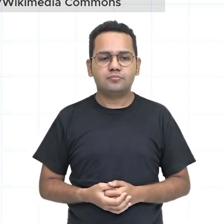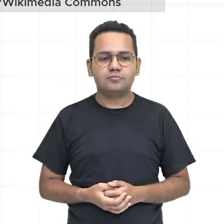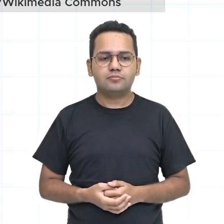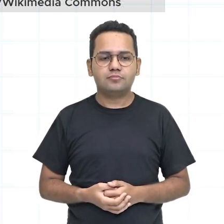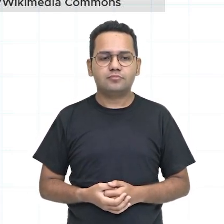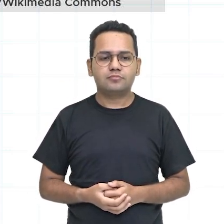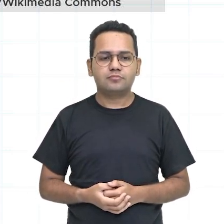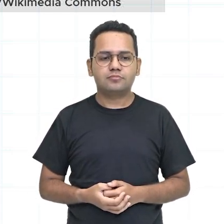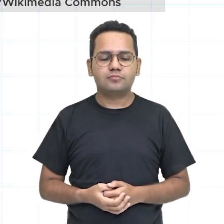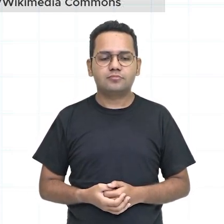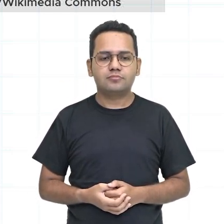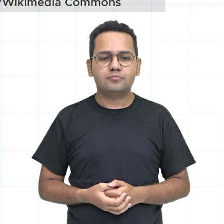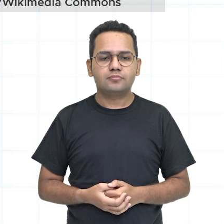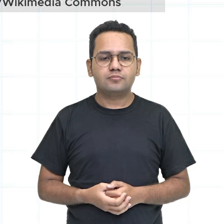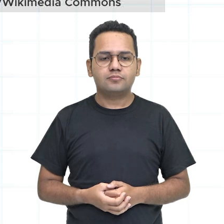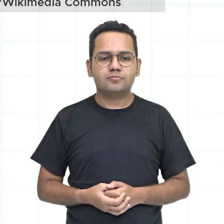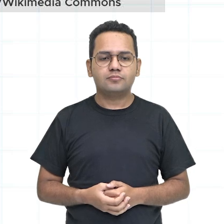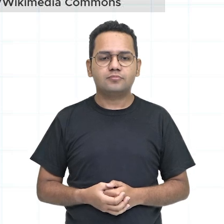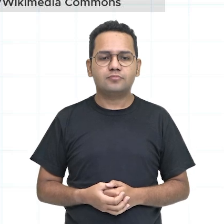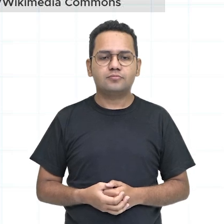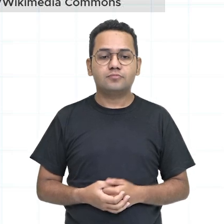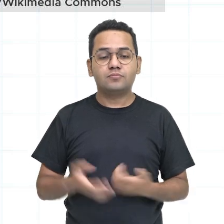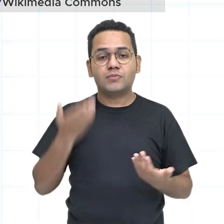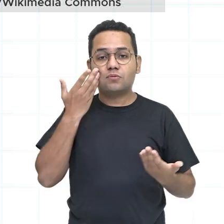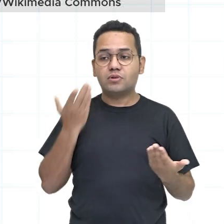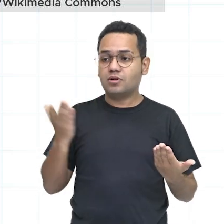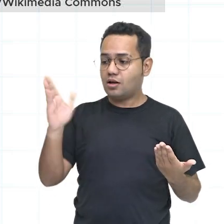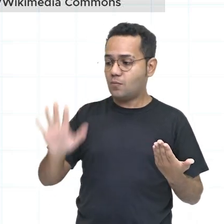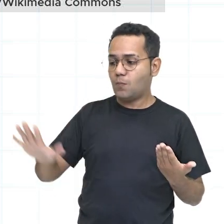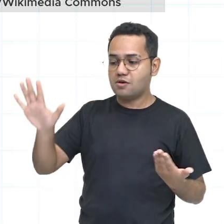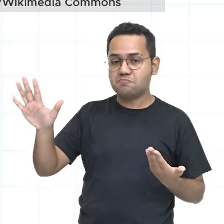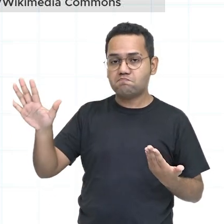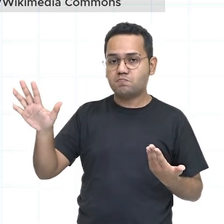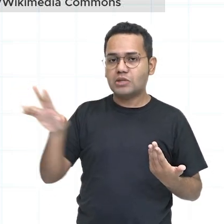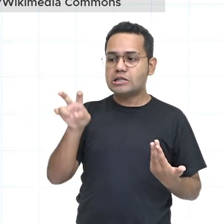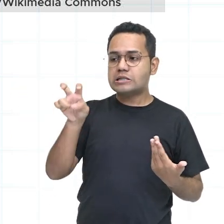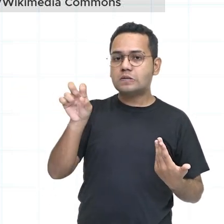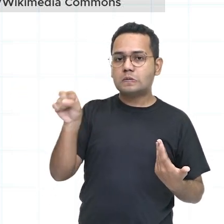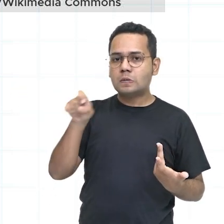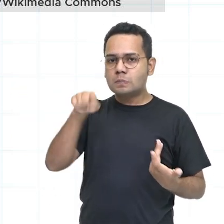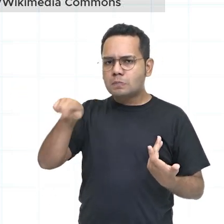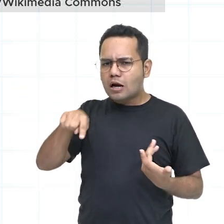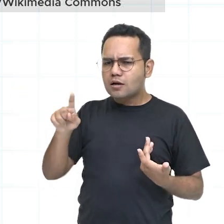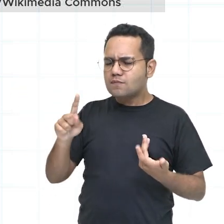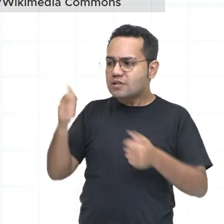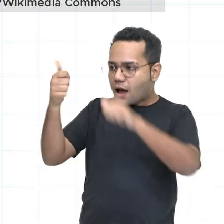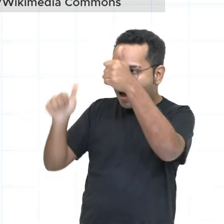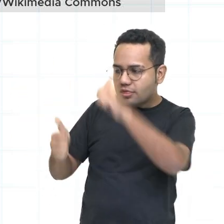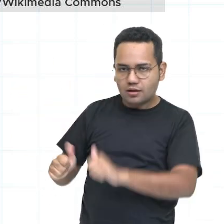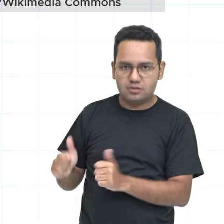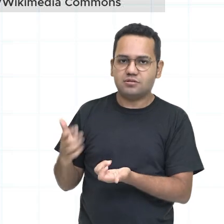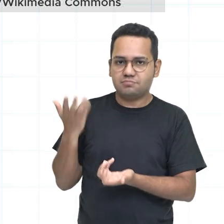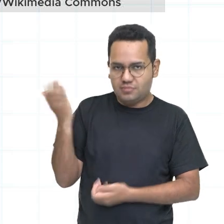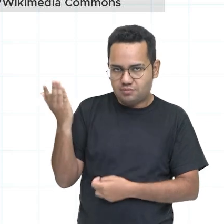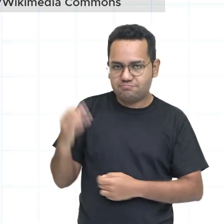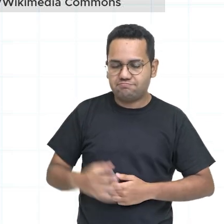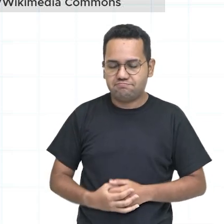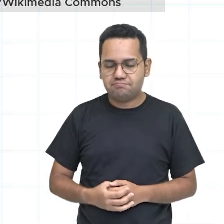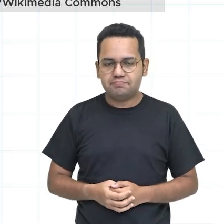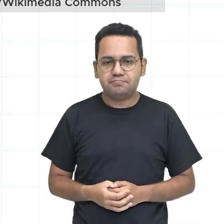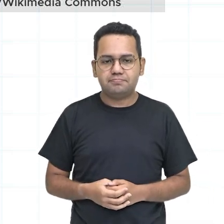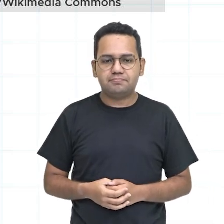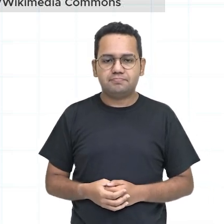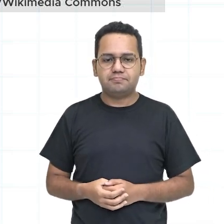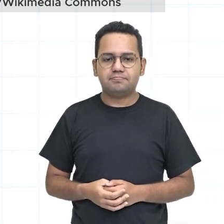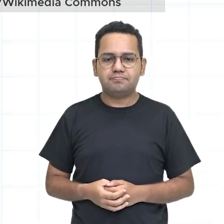só, prestem atenção na imagem. Vou dar 5 segundos para vocês observarem, para vocês poderem observar